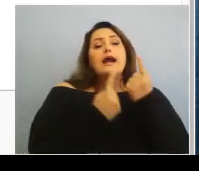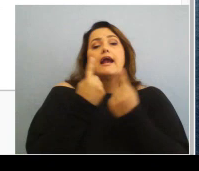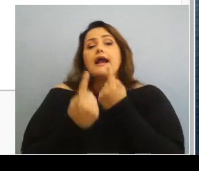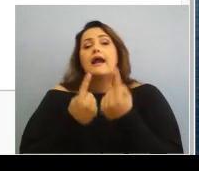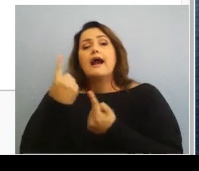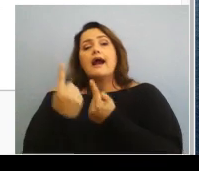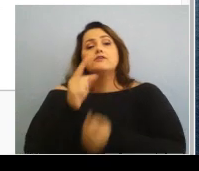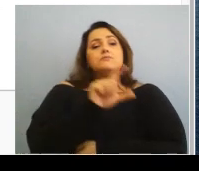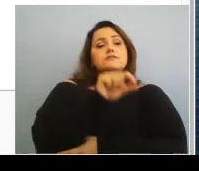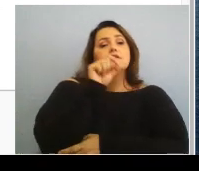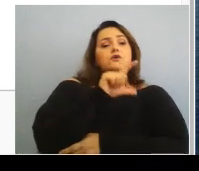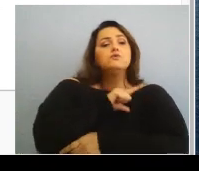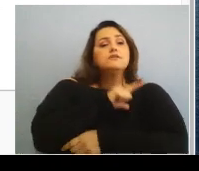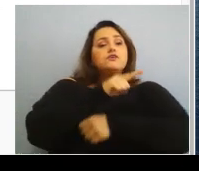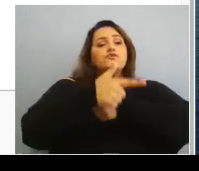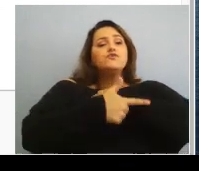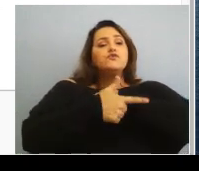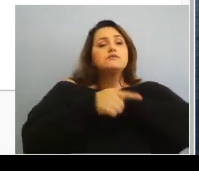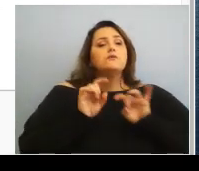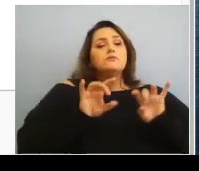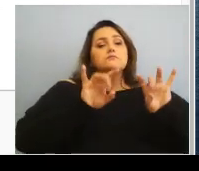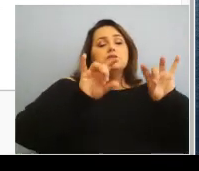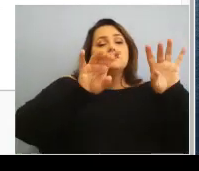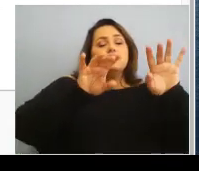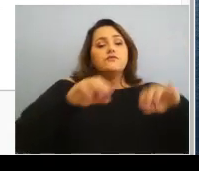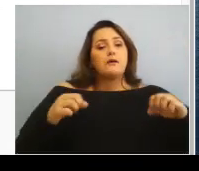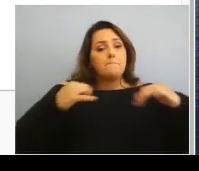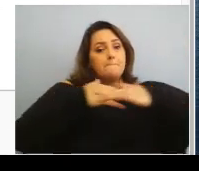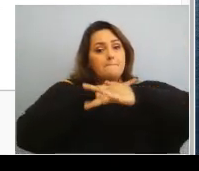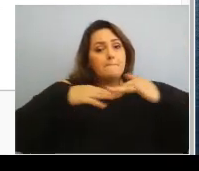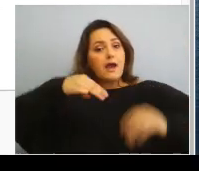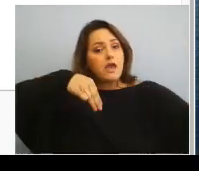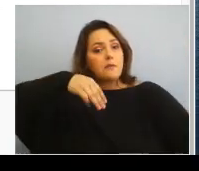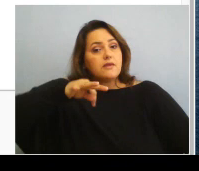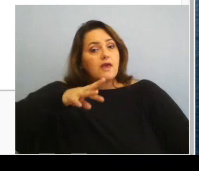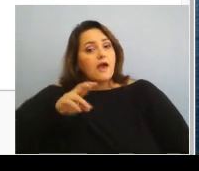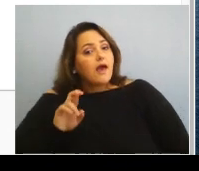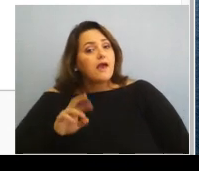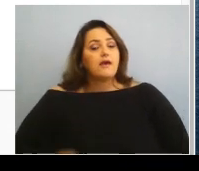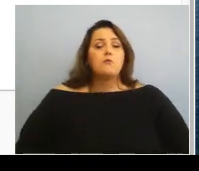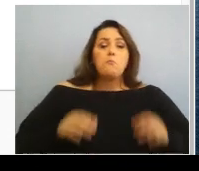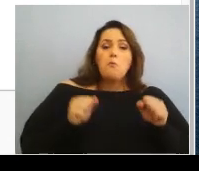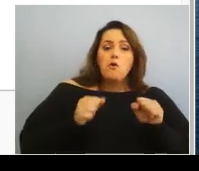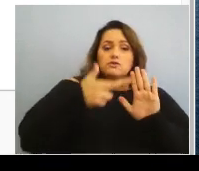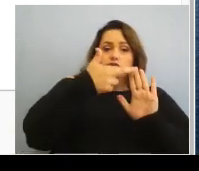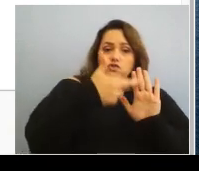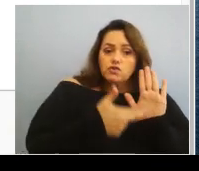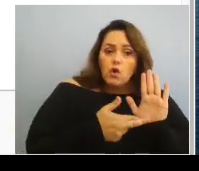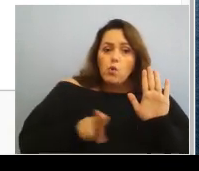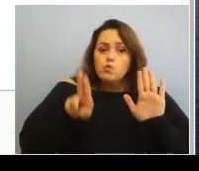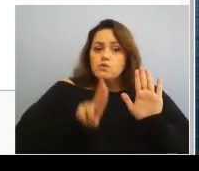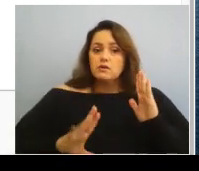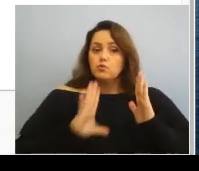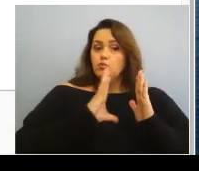tem uma série de funcionalidades. Como manifesto, você pode fazer um manifesto regular, você pode fazer um manifesto utilizando